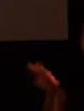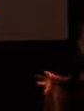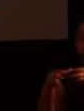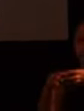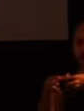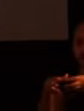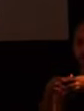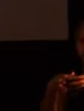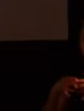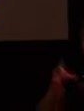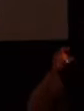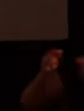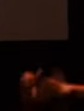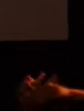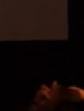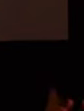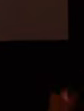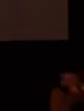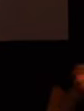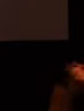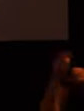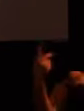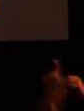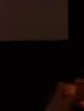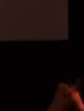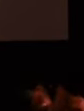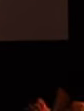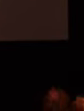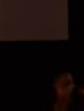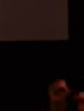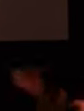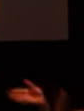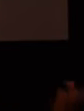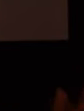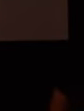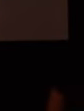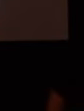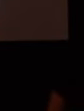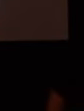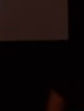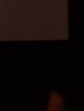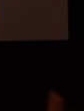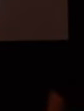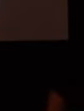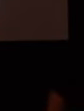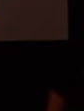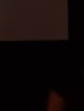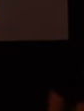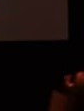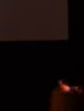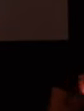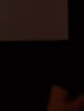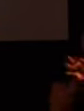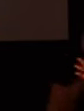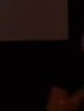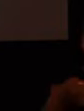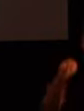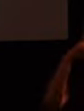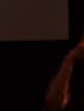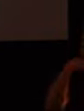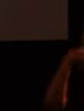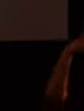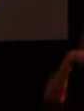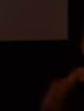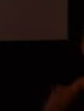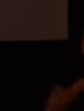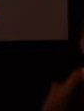previsto para cada uma dessas zonas. Pode passar, por favor. Essa é a estrutura do projeto de lei da LOAS. Nesse